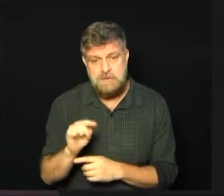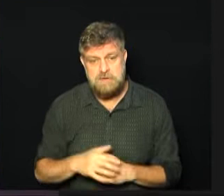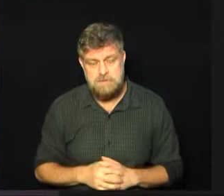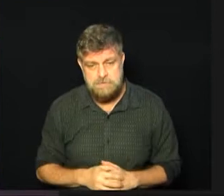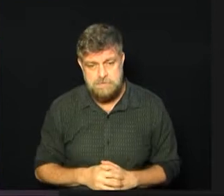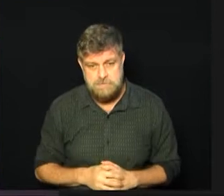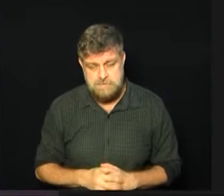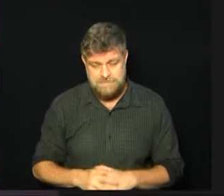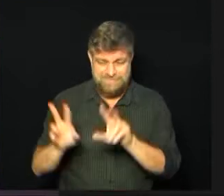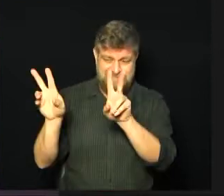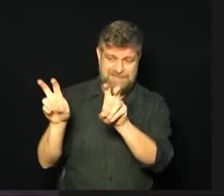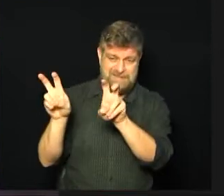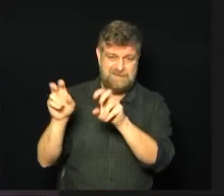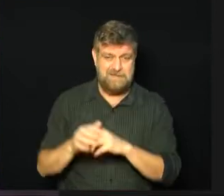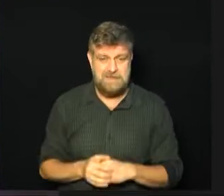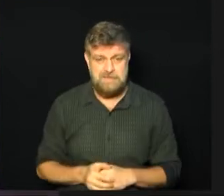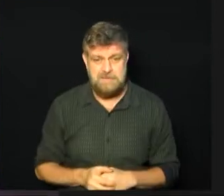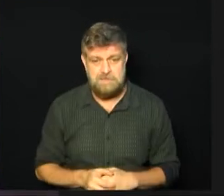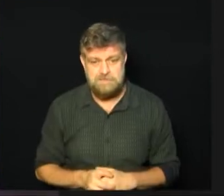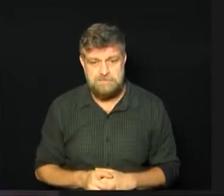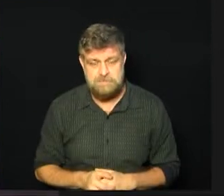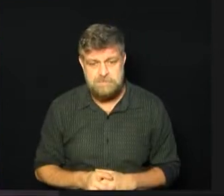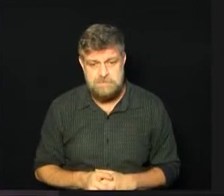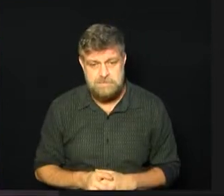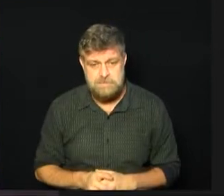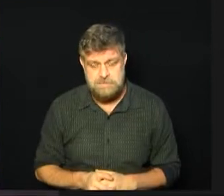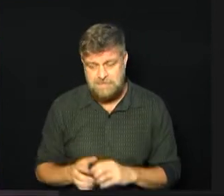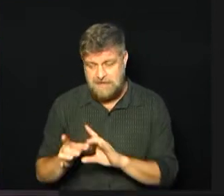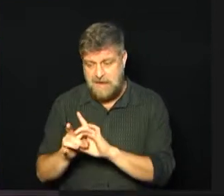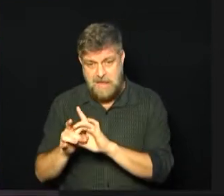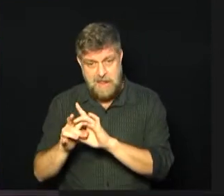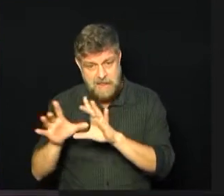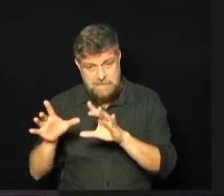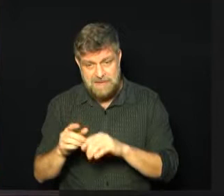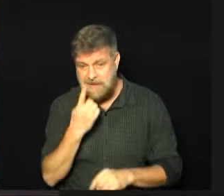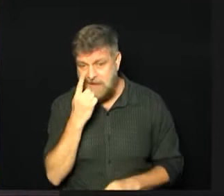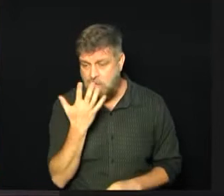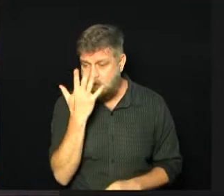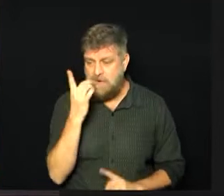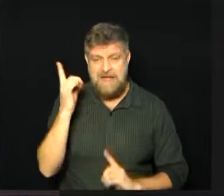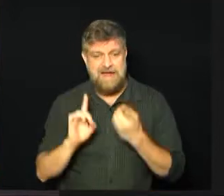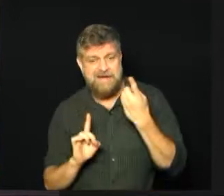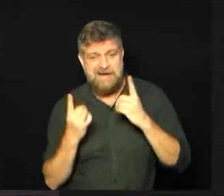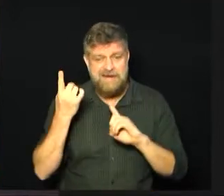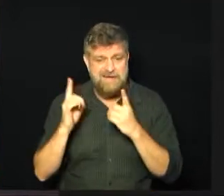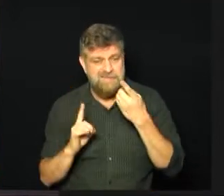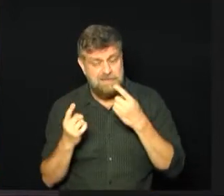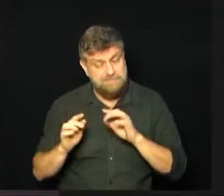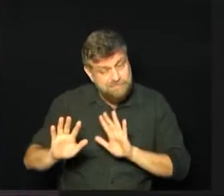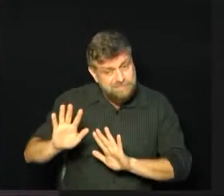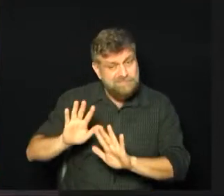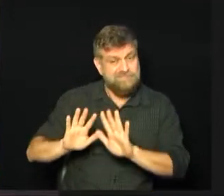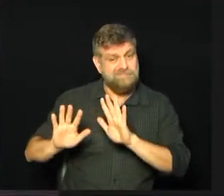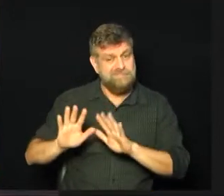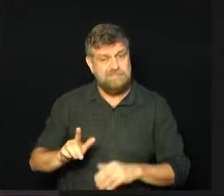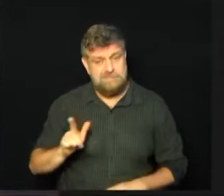a questão da... Desculpa. Eu acho que a questão da liberação do Carnaval devesse ser